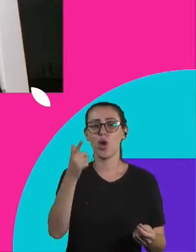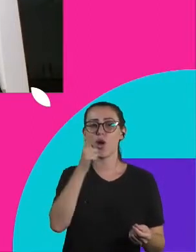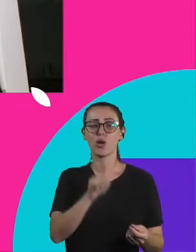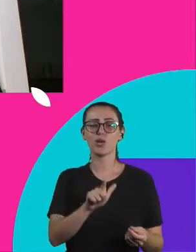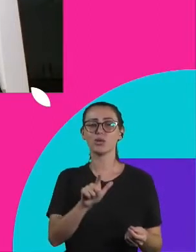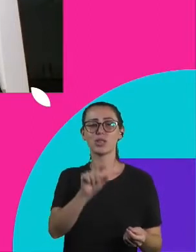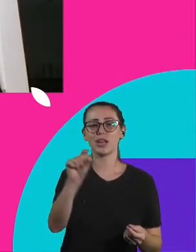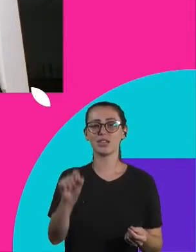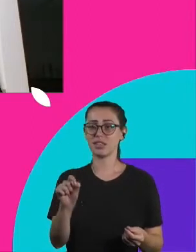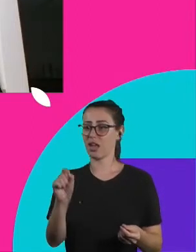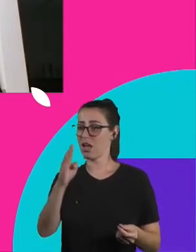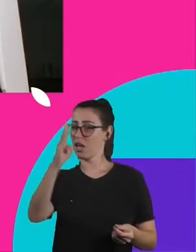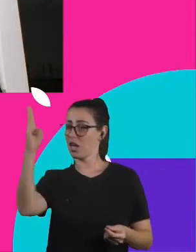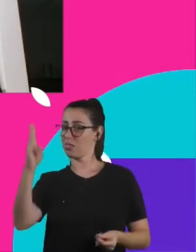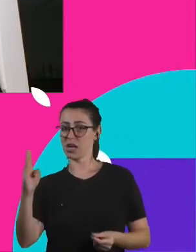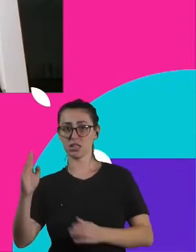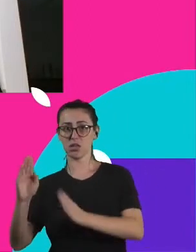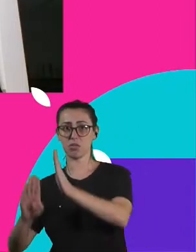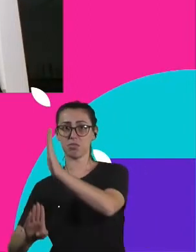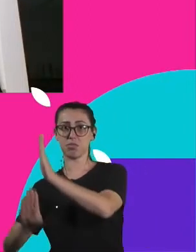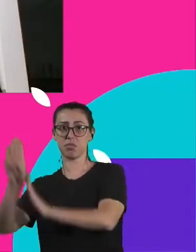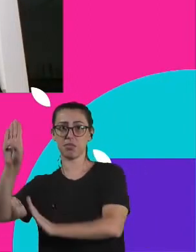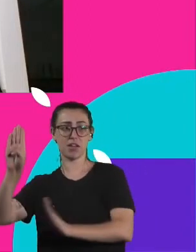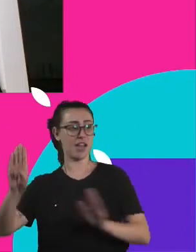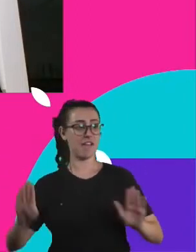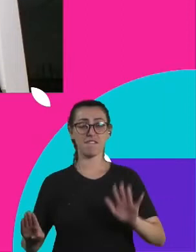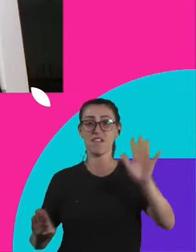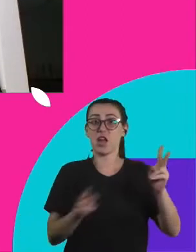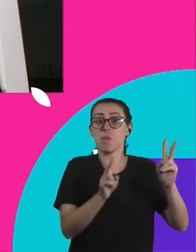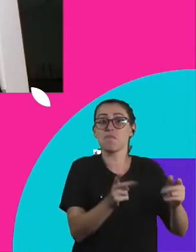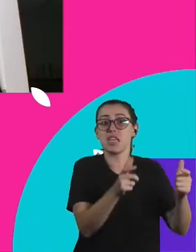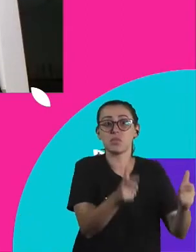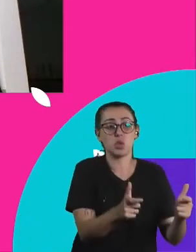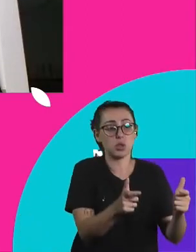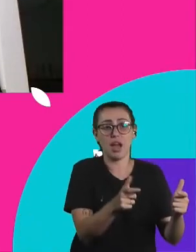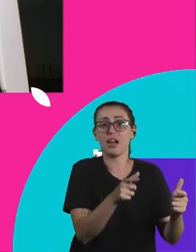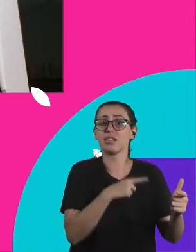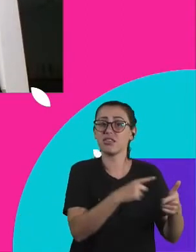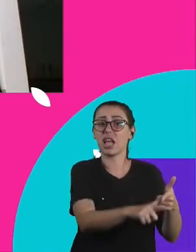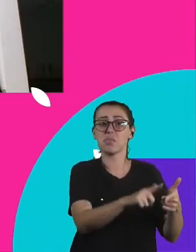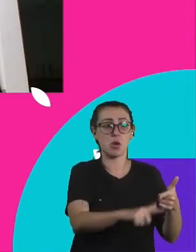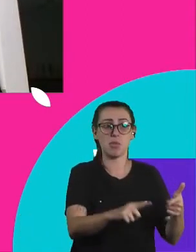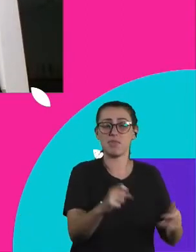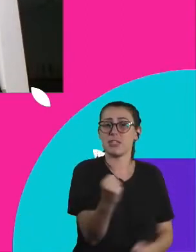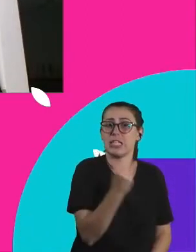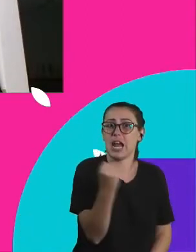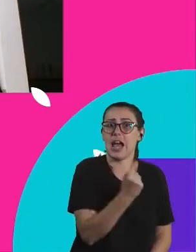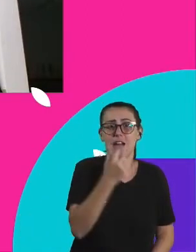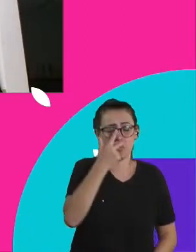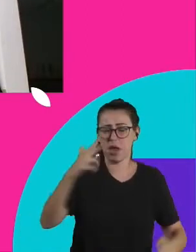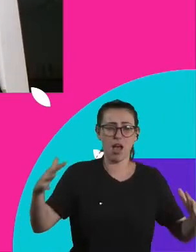distância entre o Brasil, que cresceu, e a favela, que foi no mesmo lugar, e no meio dos dois, só também aumenta esse